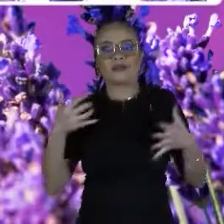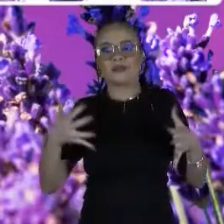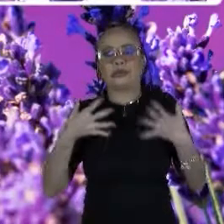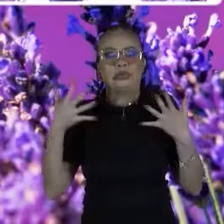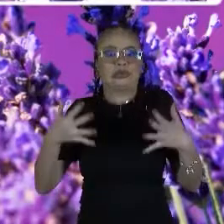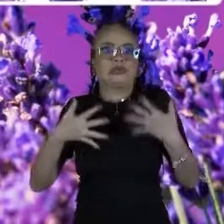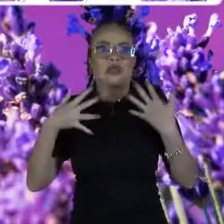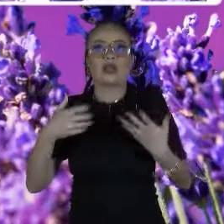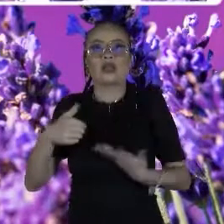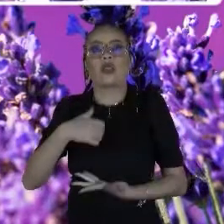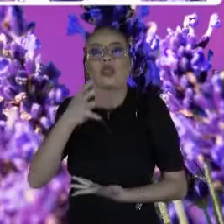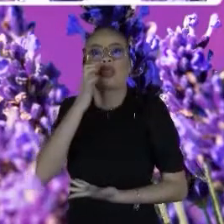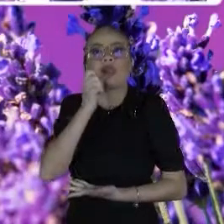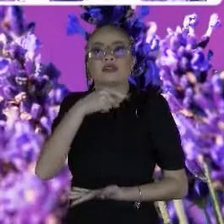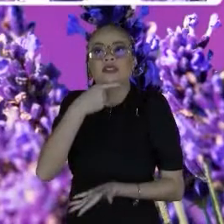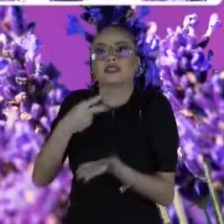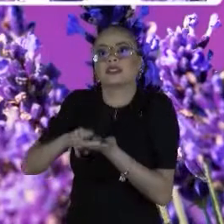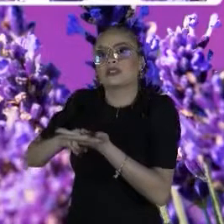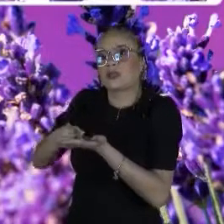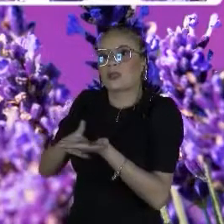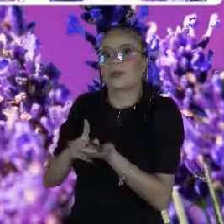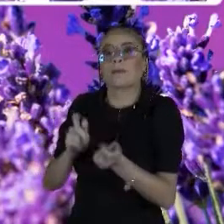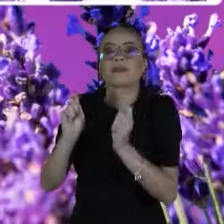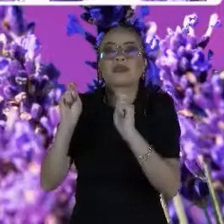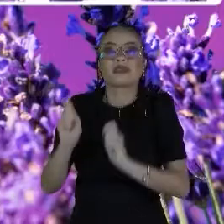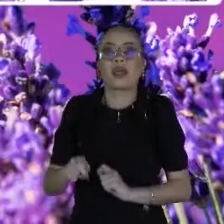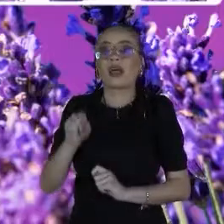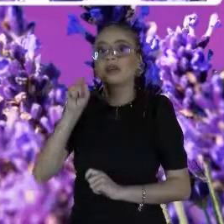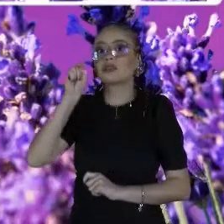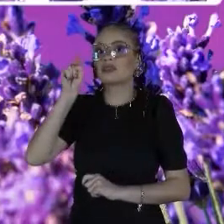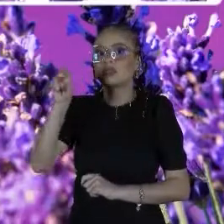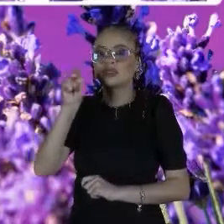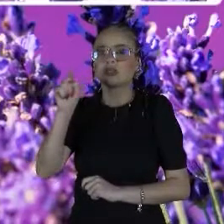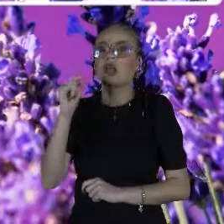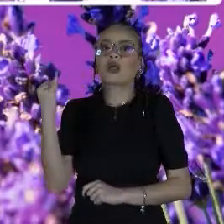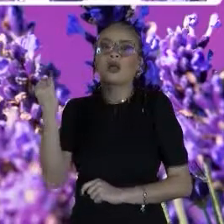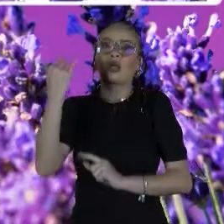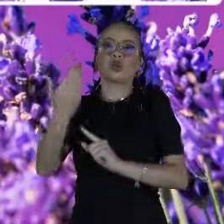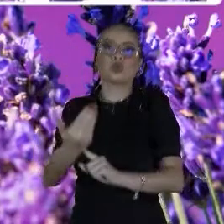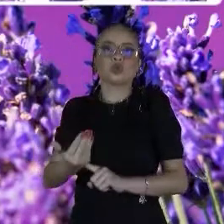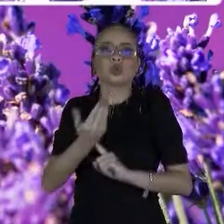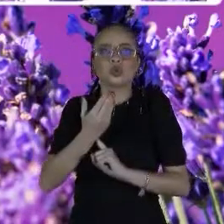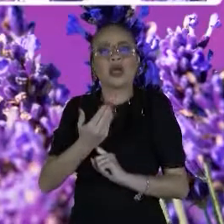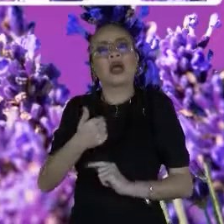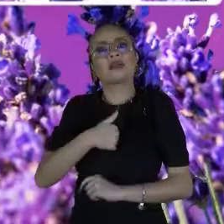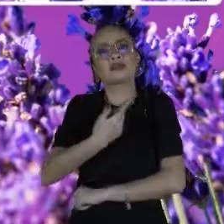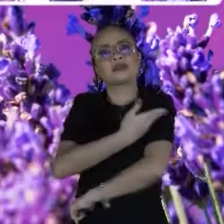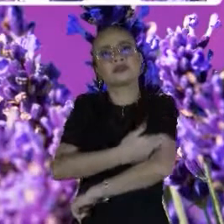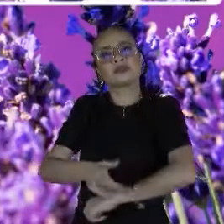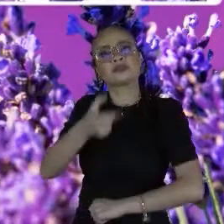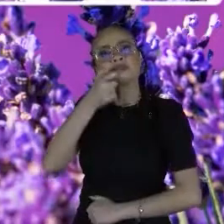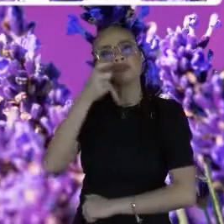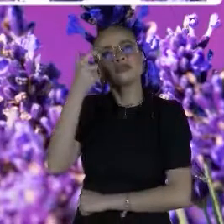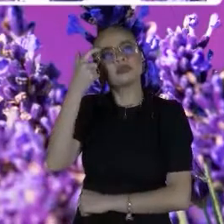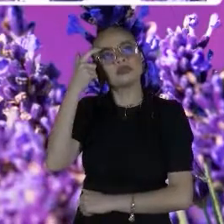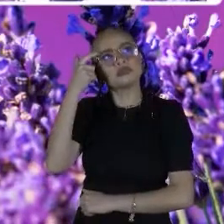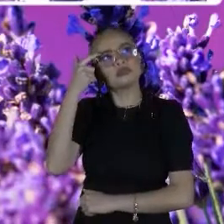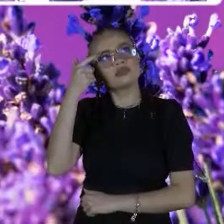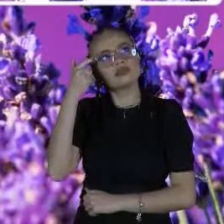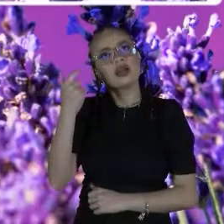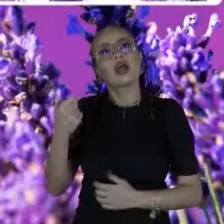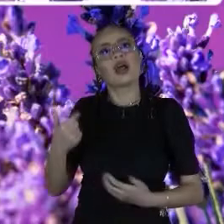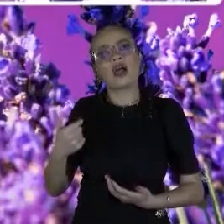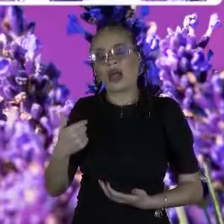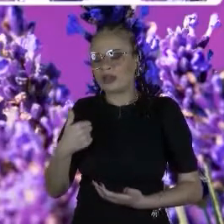alegre não gostava de dormir e esse óleo essencial então começou a me chamar atenção porque você não gostava de dormir